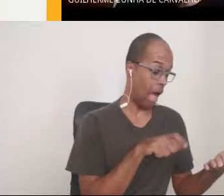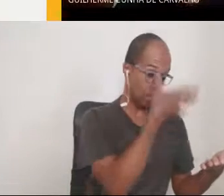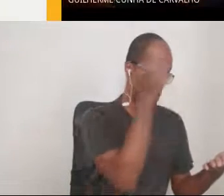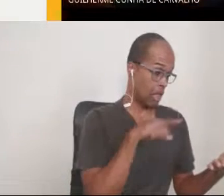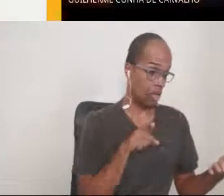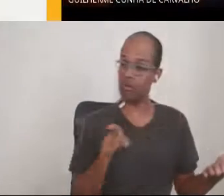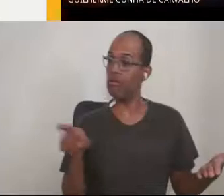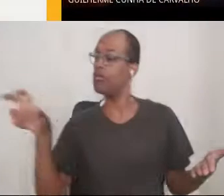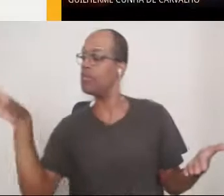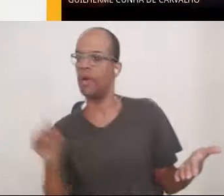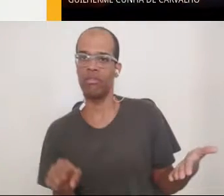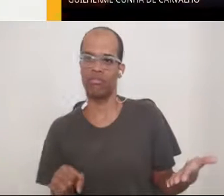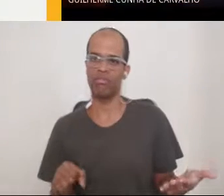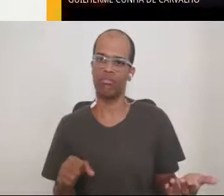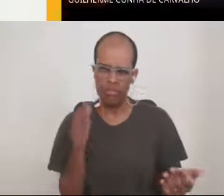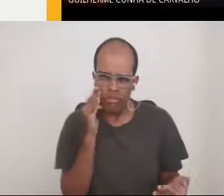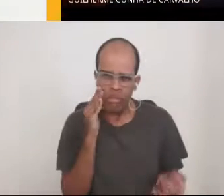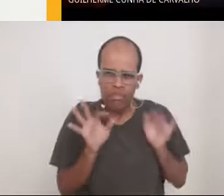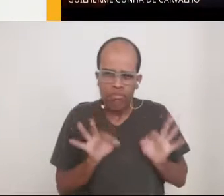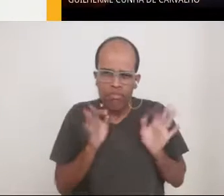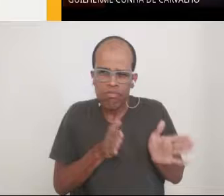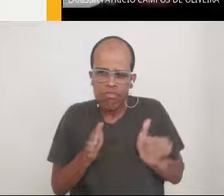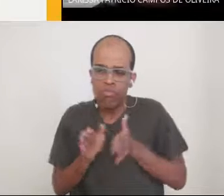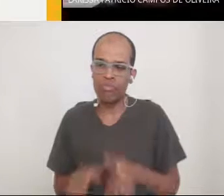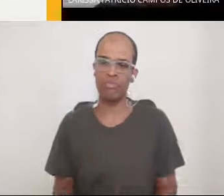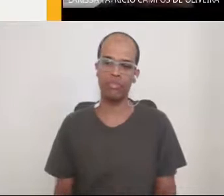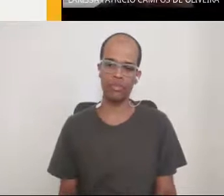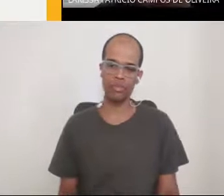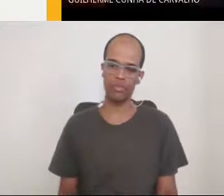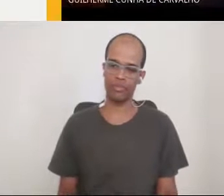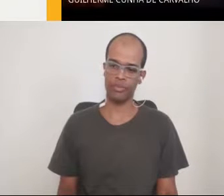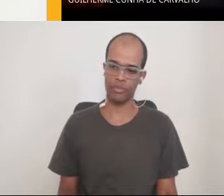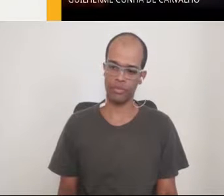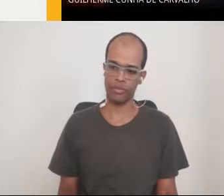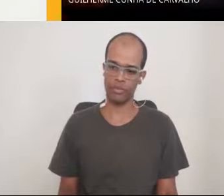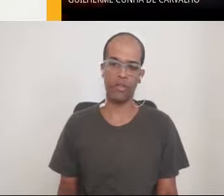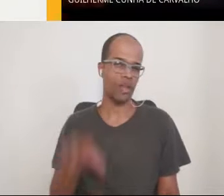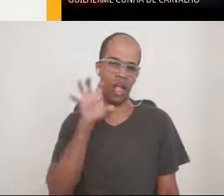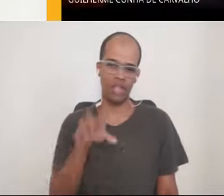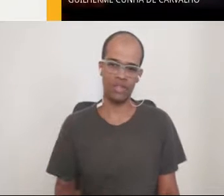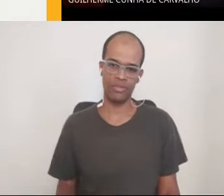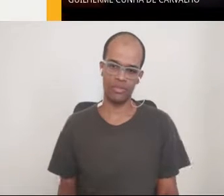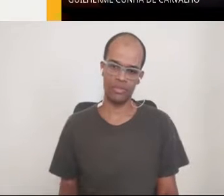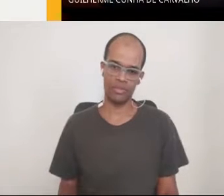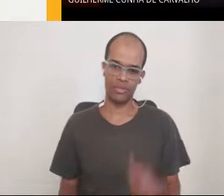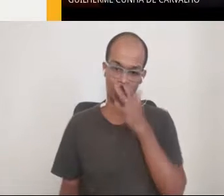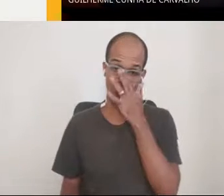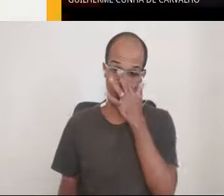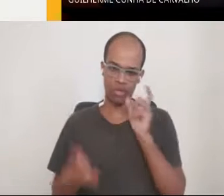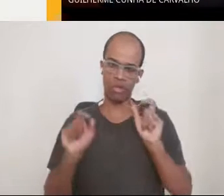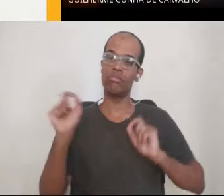E acho que é isso, né, Lari? Pode passar aí. Aí a gente colocou a caricatura do nosso